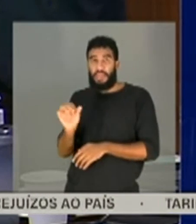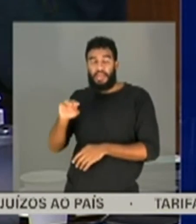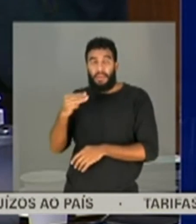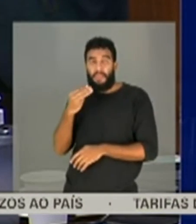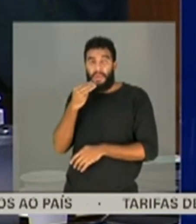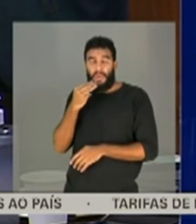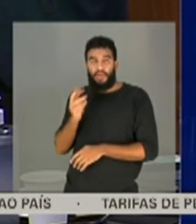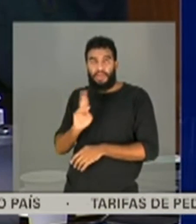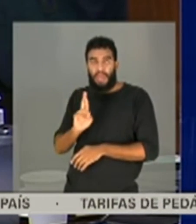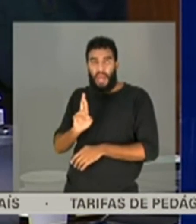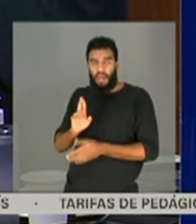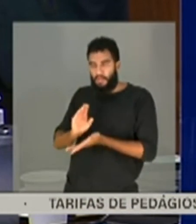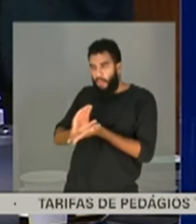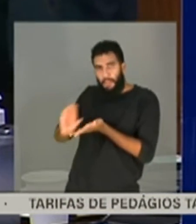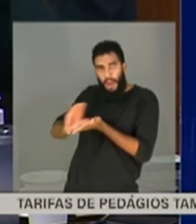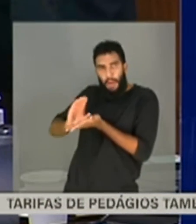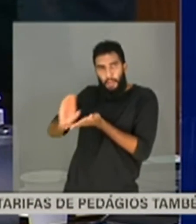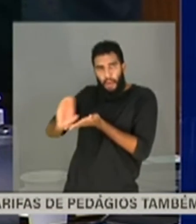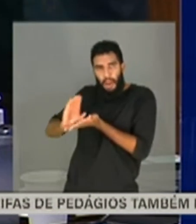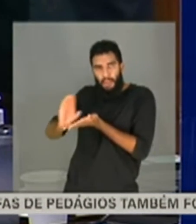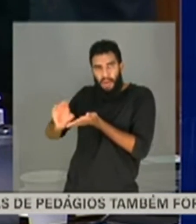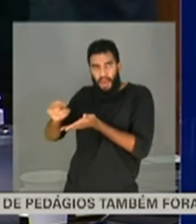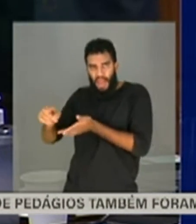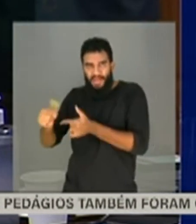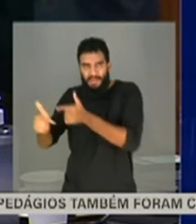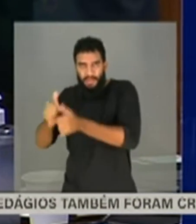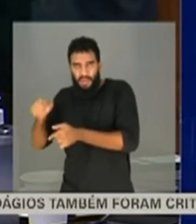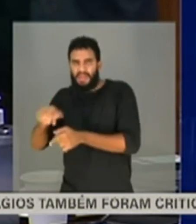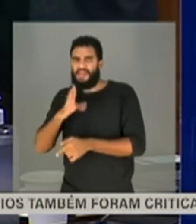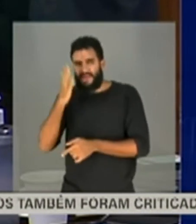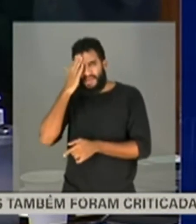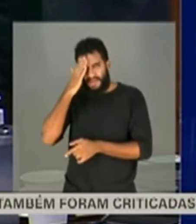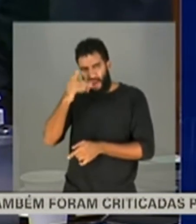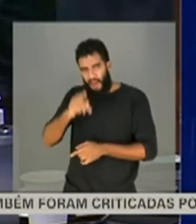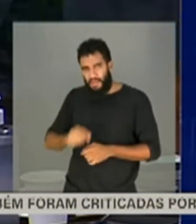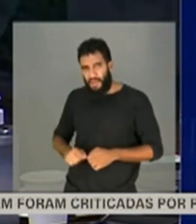para esse serviço chamado Quick Card. O senhor tem conhecimento disso?